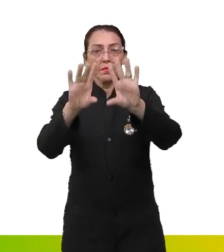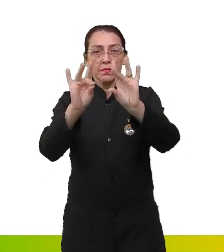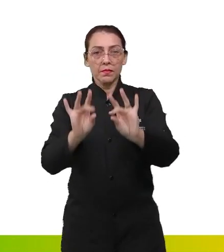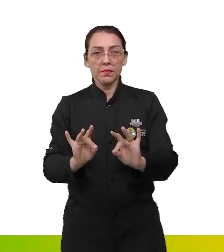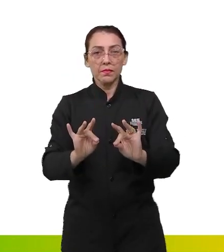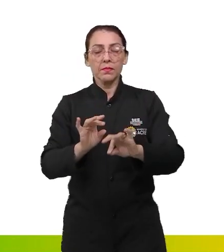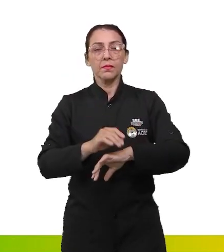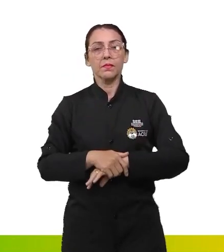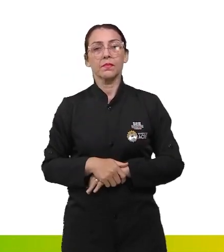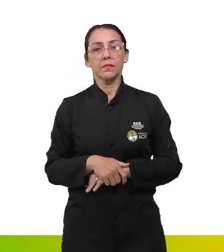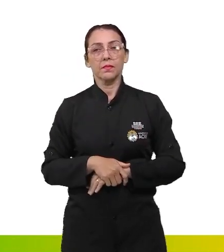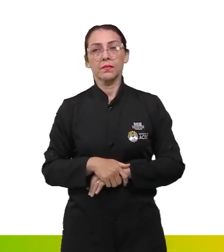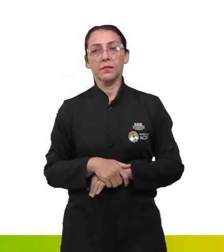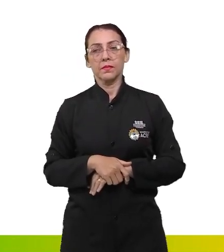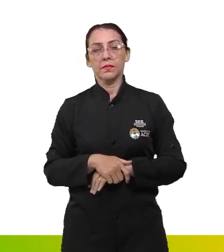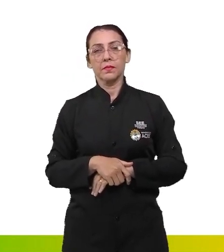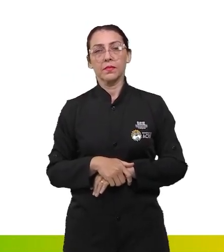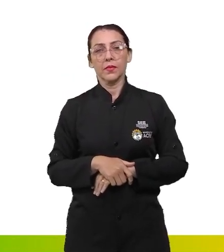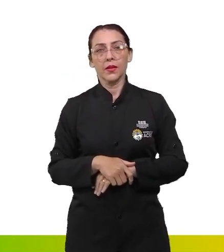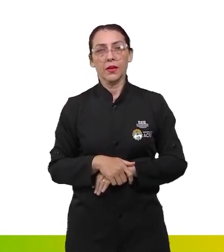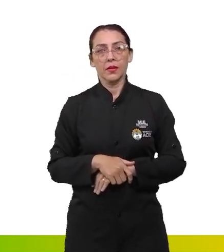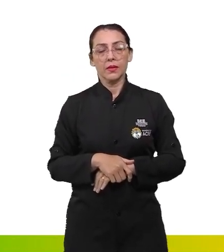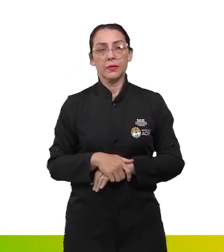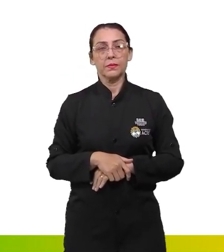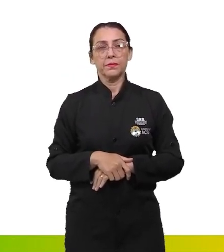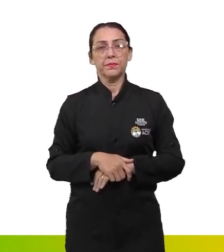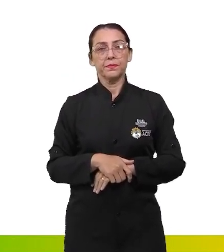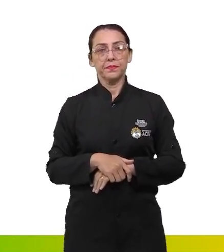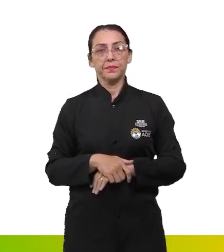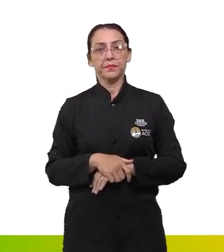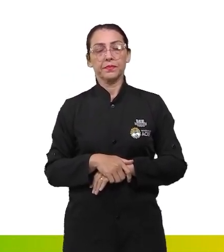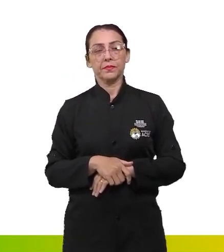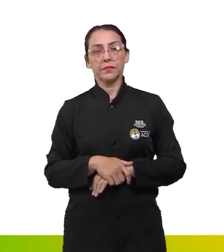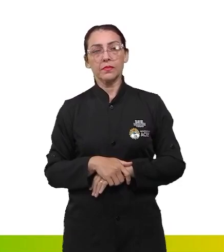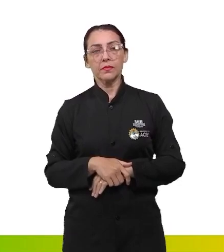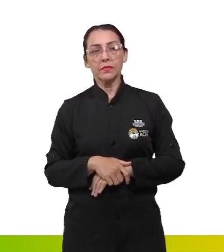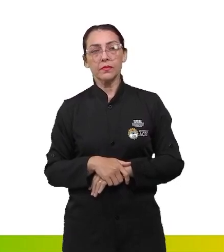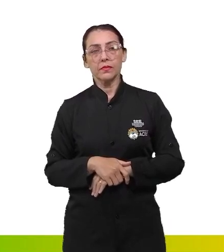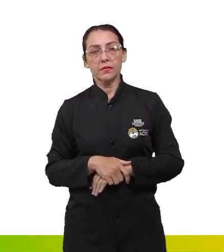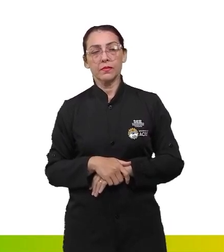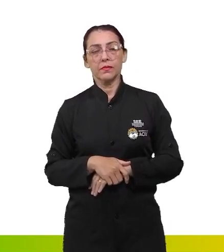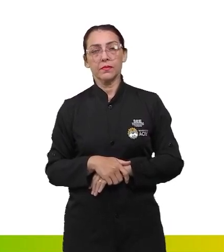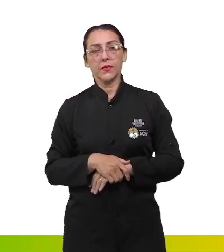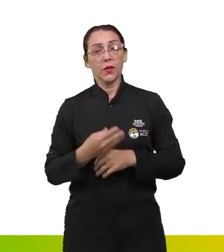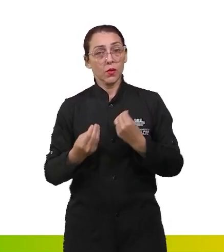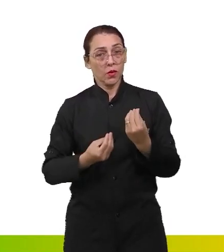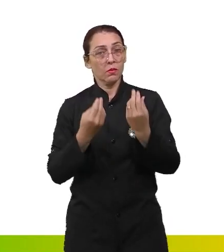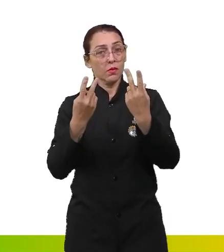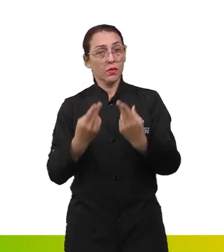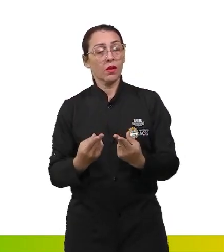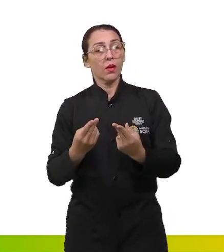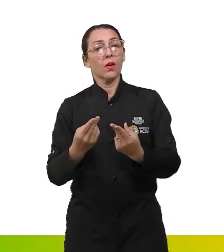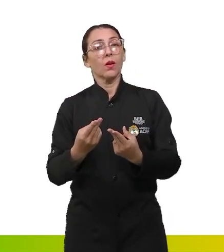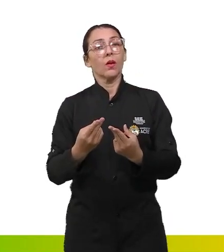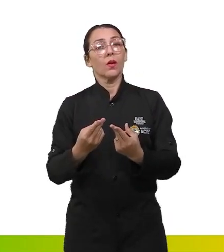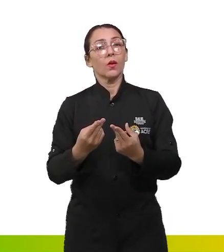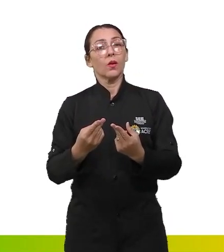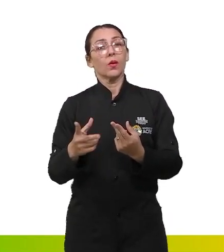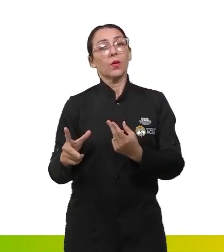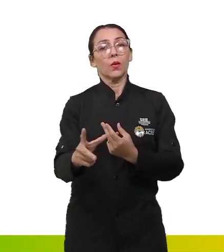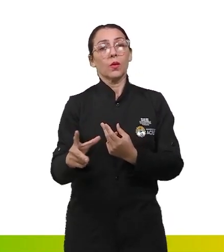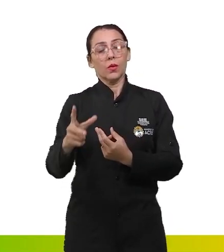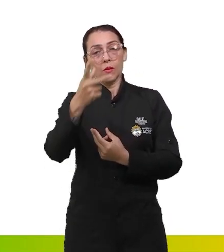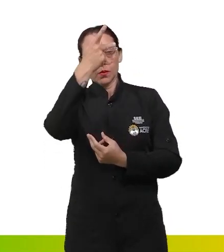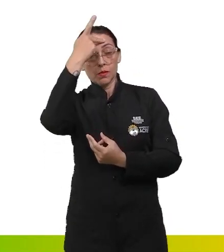tá, mas aqui, ó, nós outros, vós outros, e eles e usted, como é no pronome pessoal, a minha é de eu, a ti é